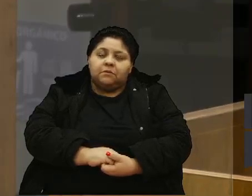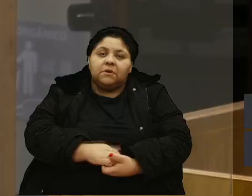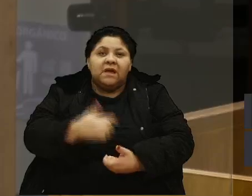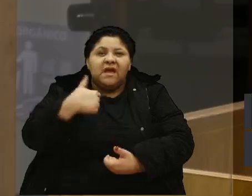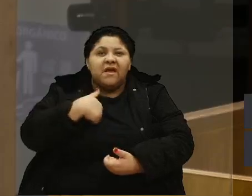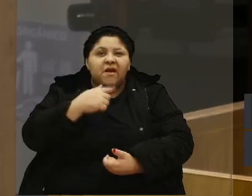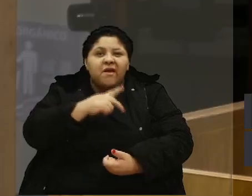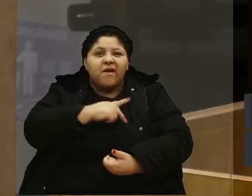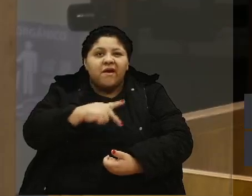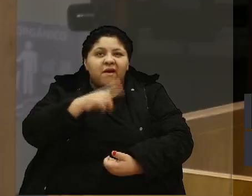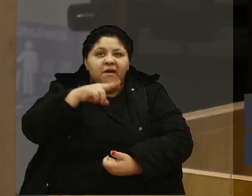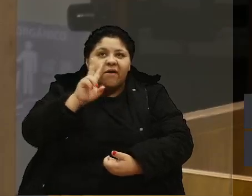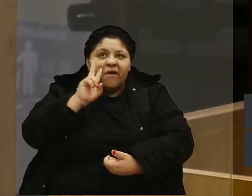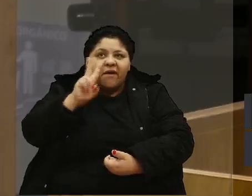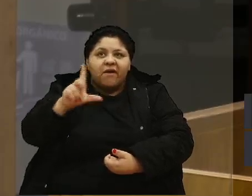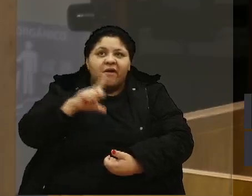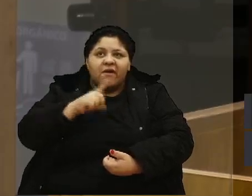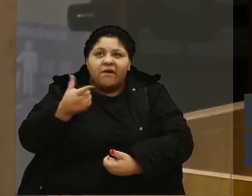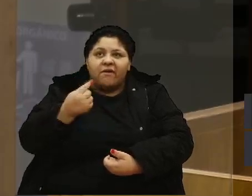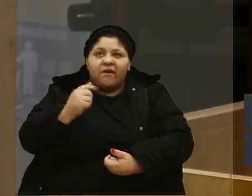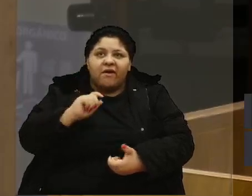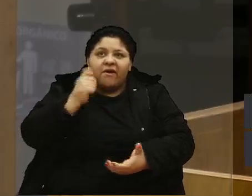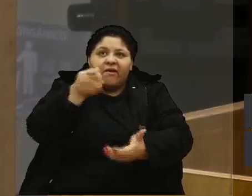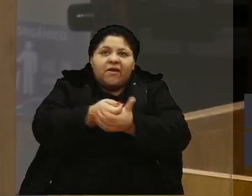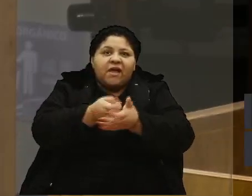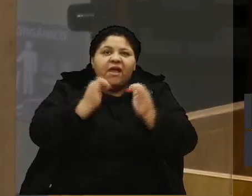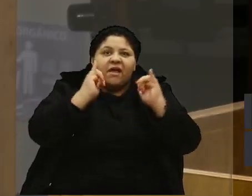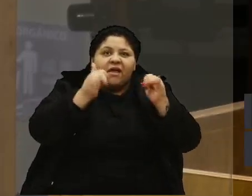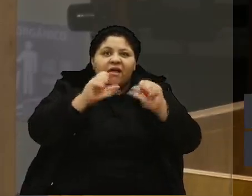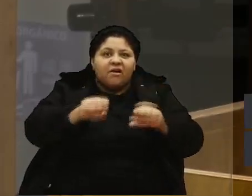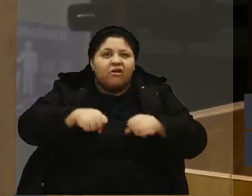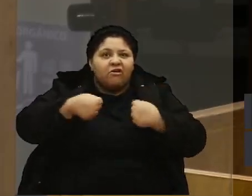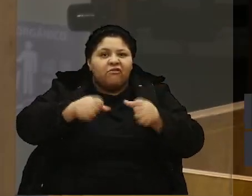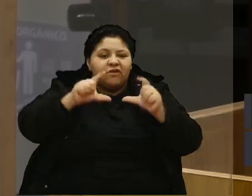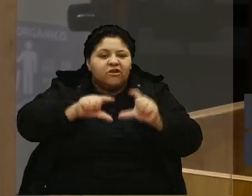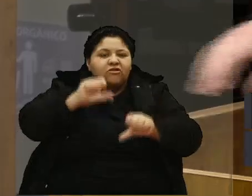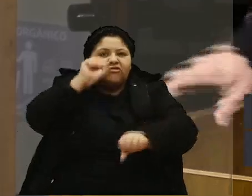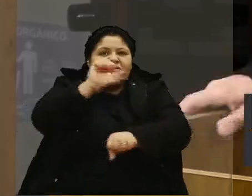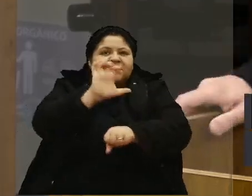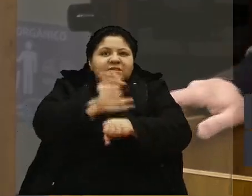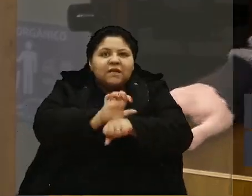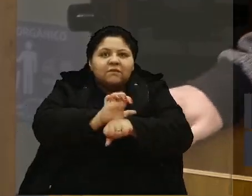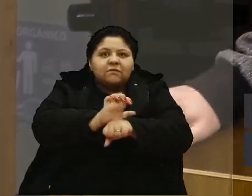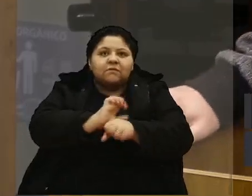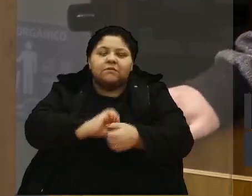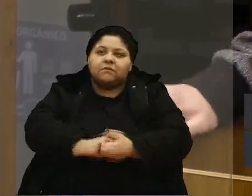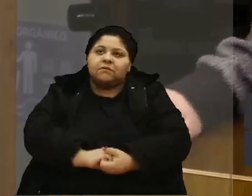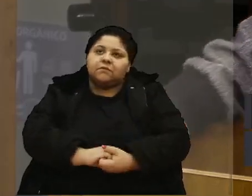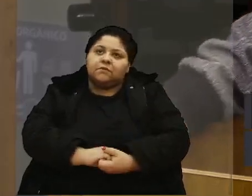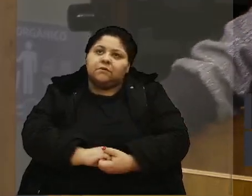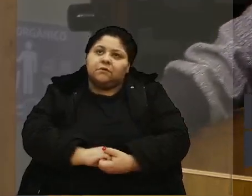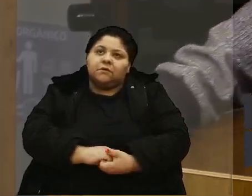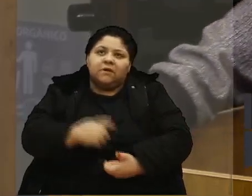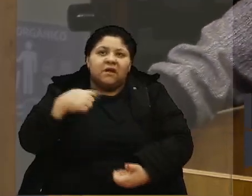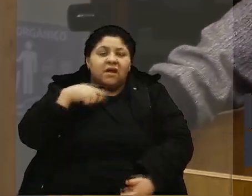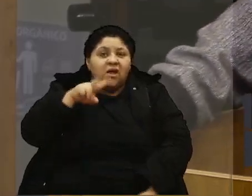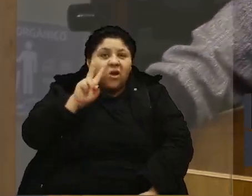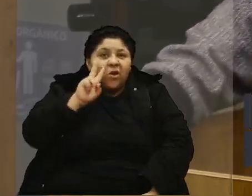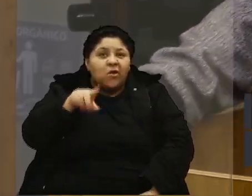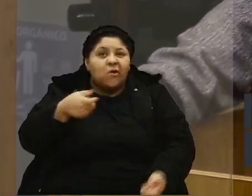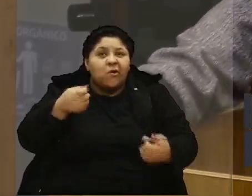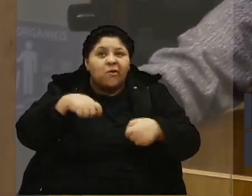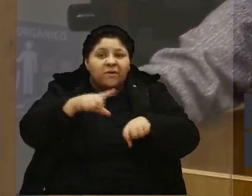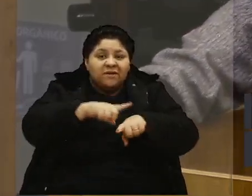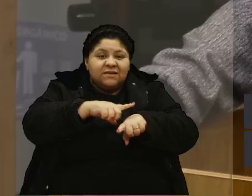Presidente, nunca vi alguém que não tem dinheiro para pagar o ônibus defender a redução do Estado. E eu nunca vi alguém que precisa sair do